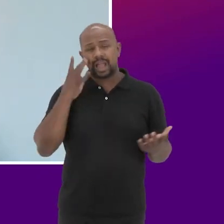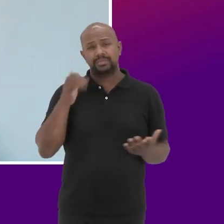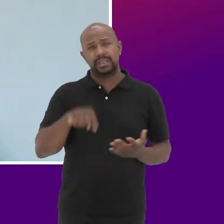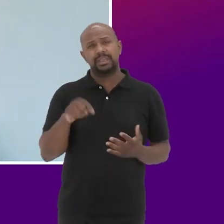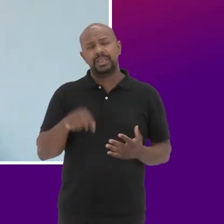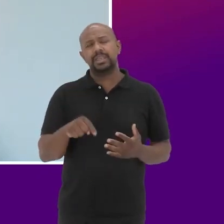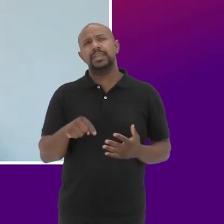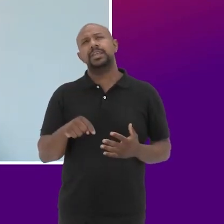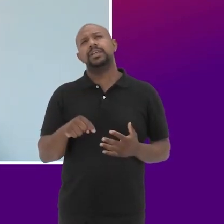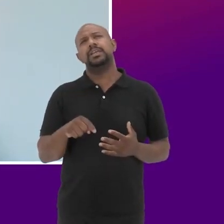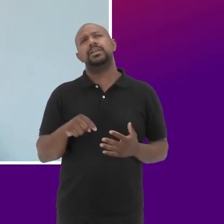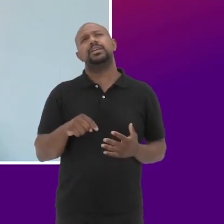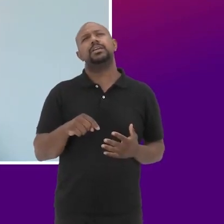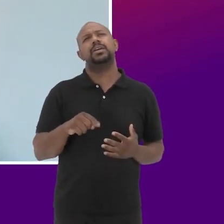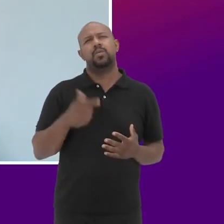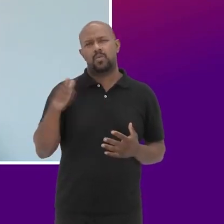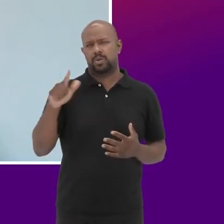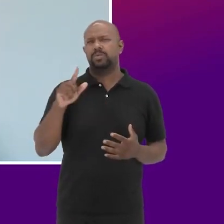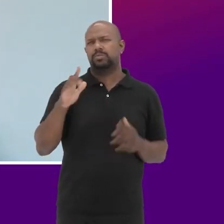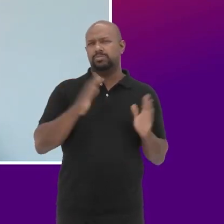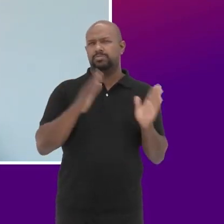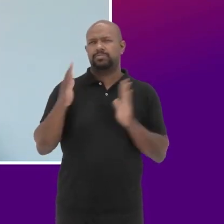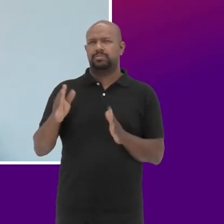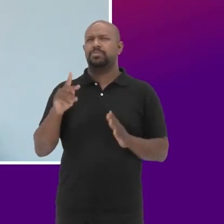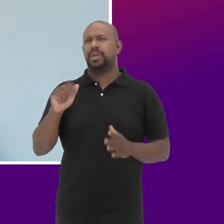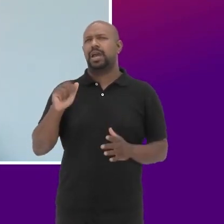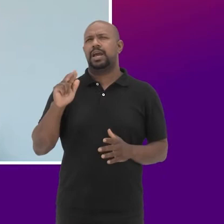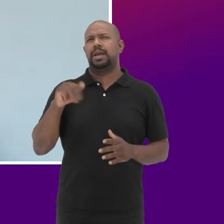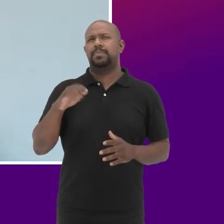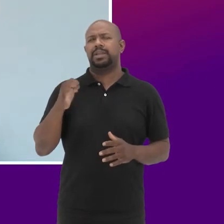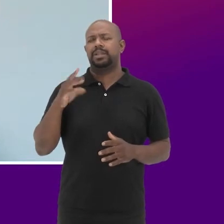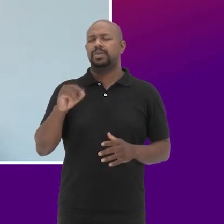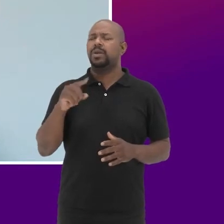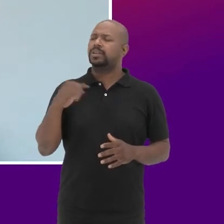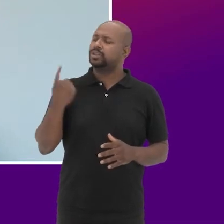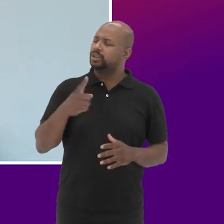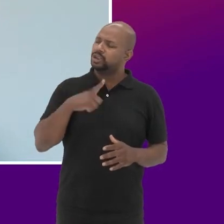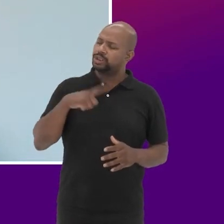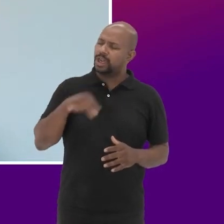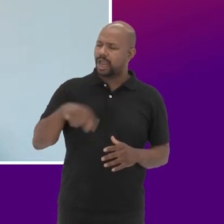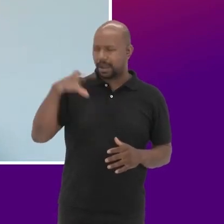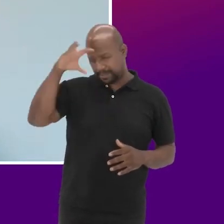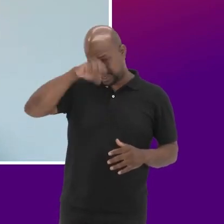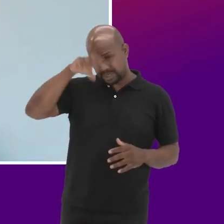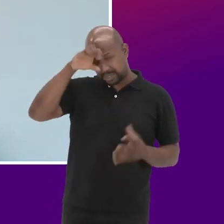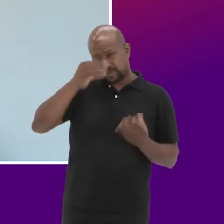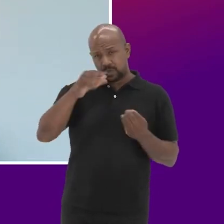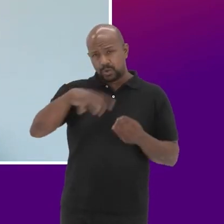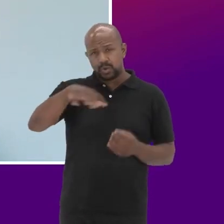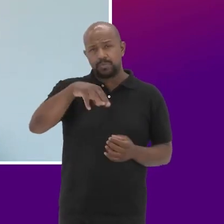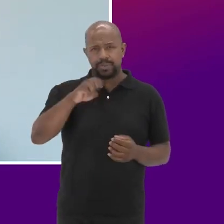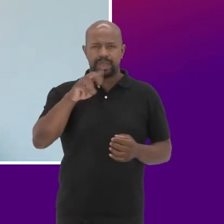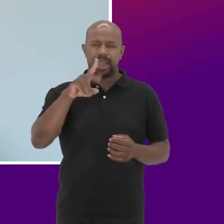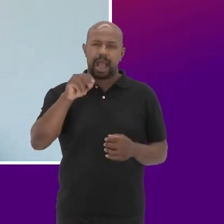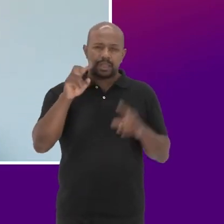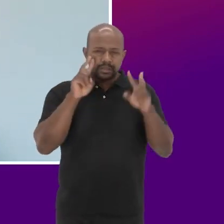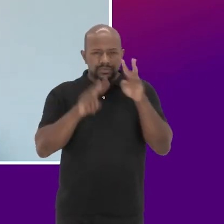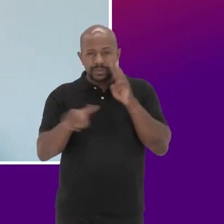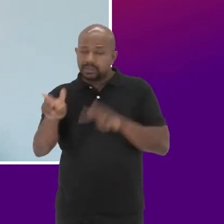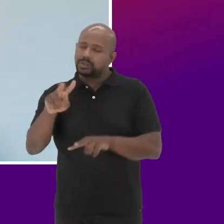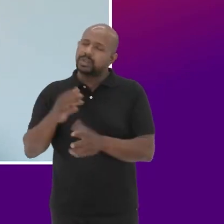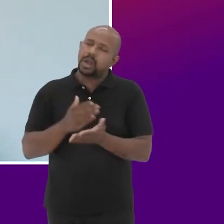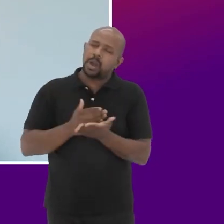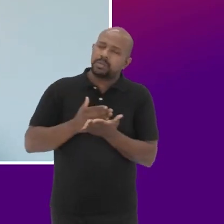Acho que aqui, voltando no ponto do paramétrico, né, acho que a gente está aqui aprendendo bastante com o mercado, na minha visão, acho que a gente